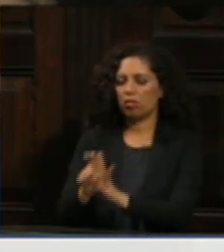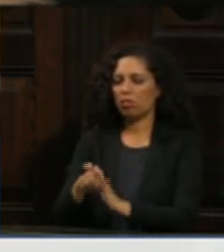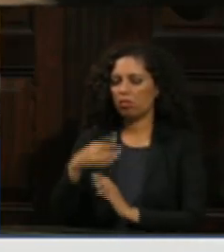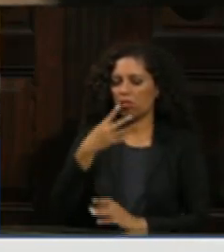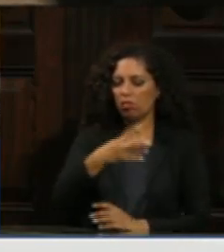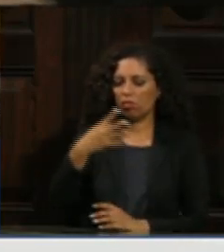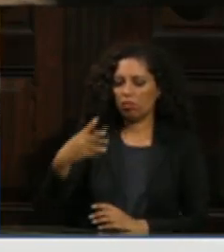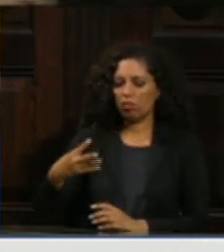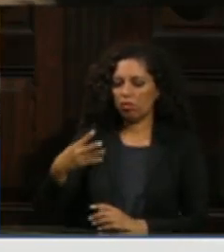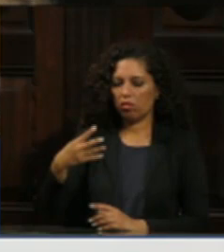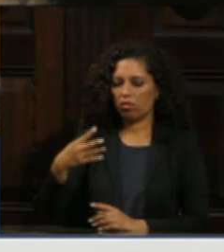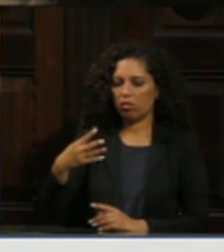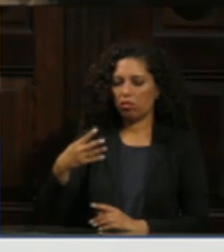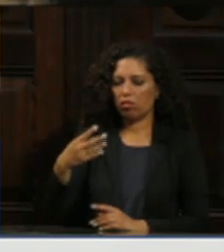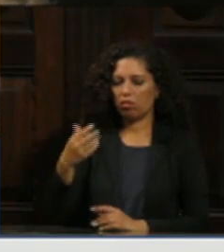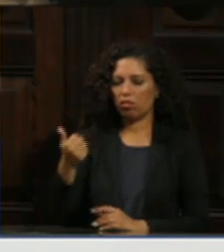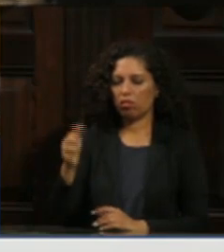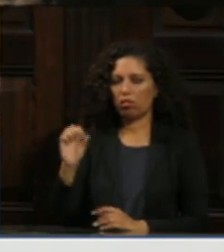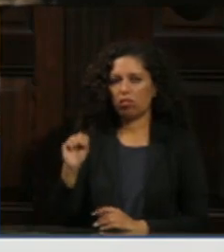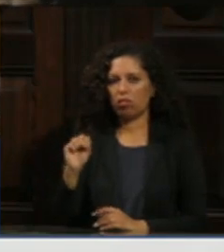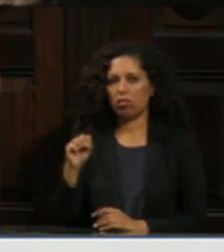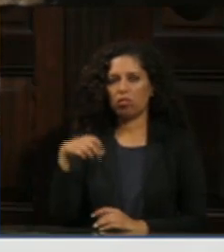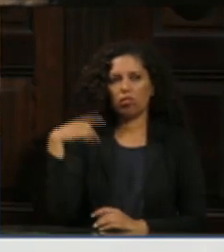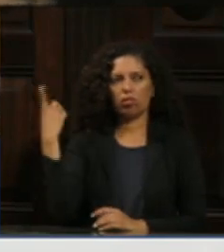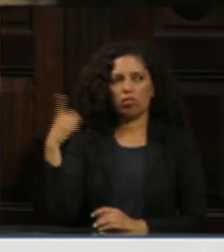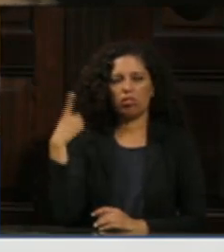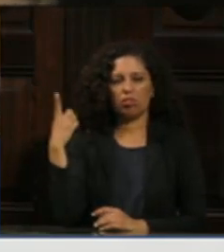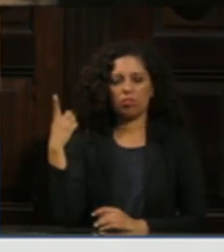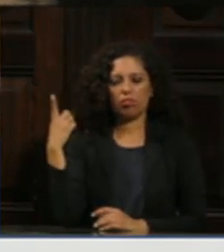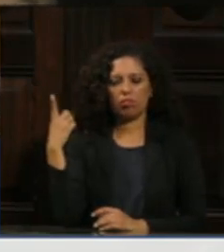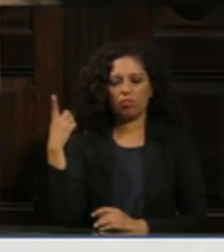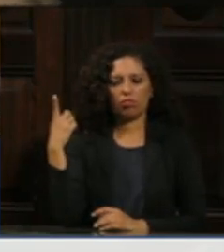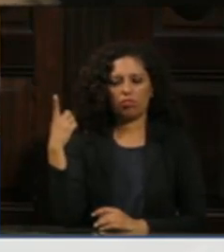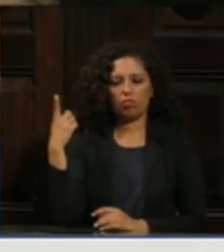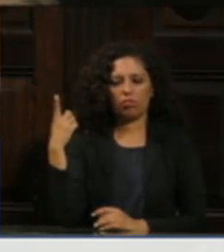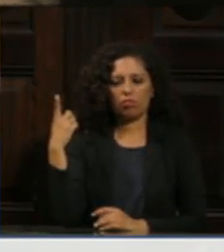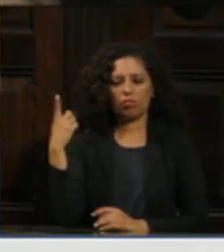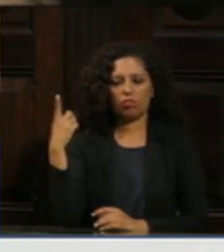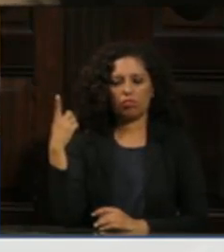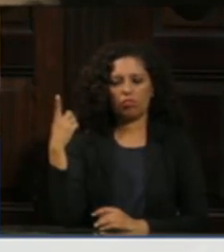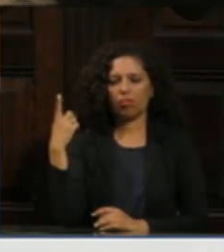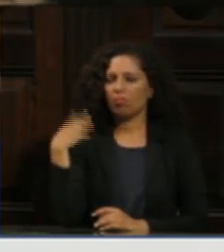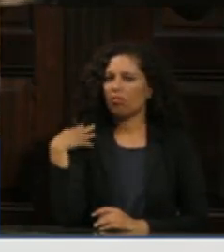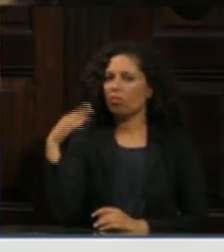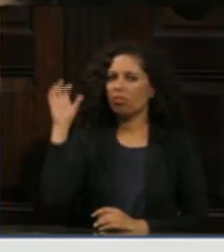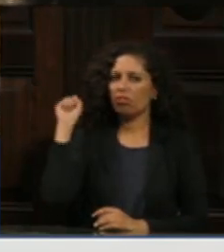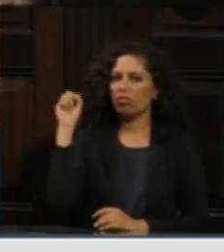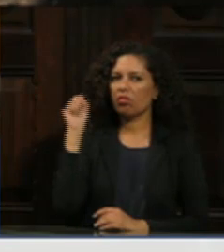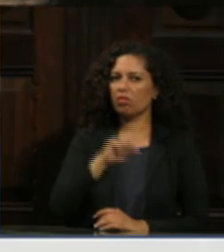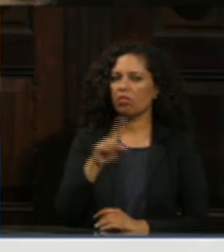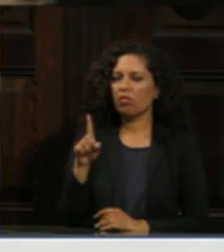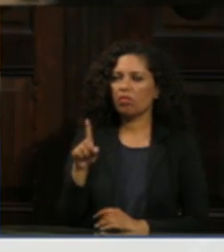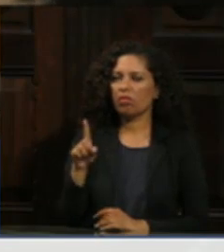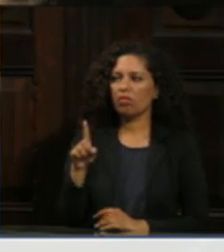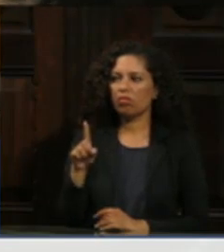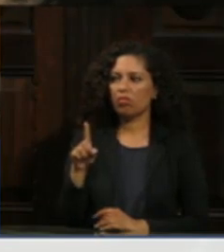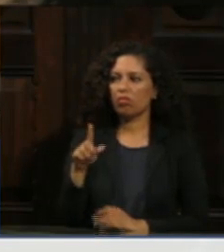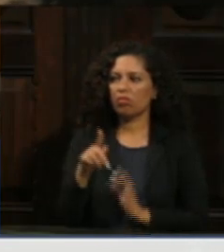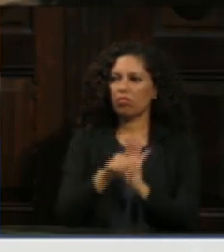resolução 834/2018, autoria deputado André Ceciliano. Projeto